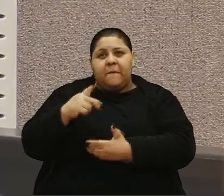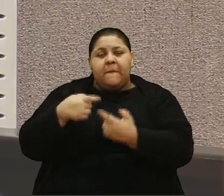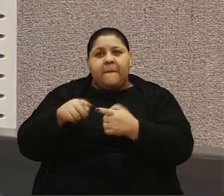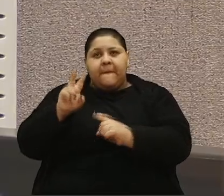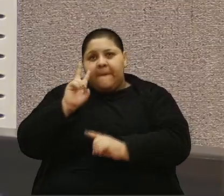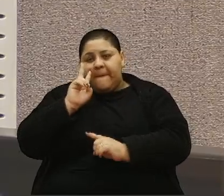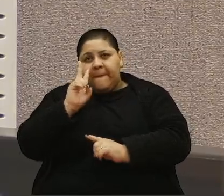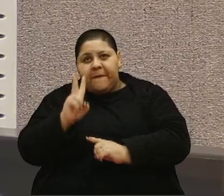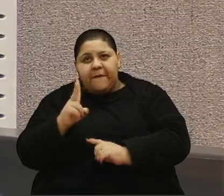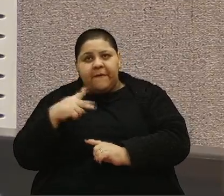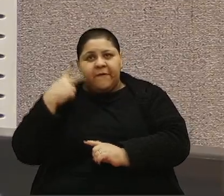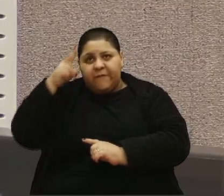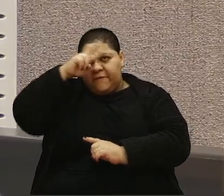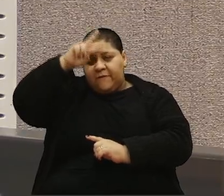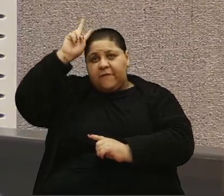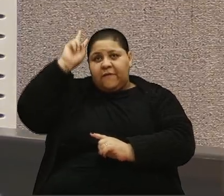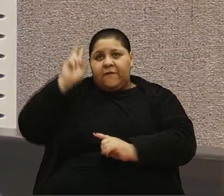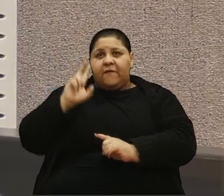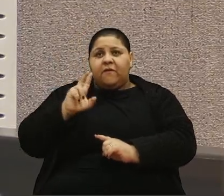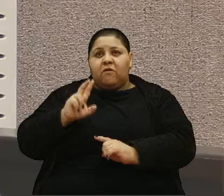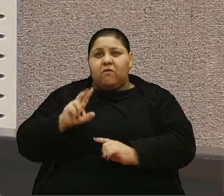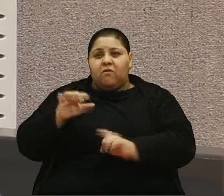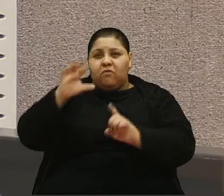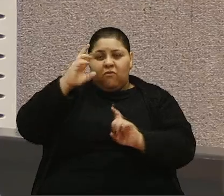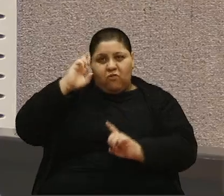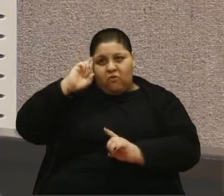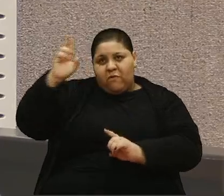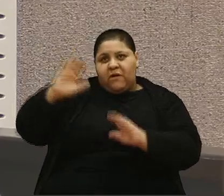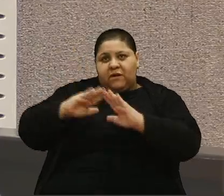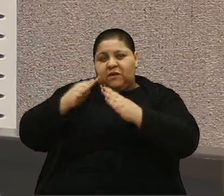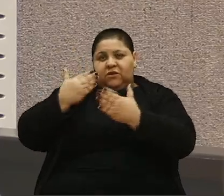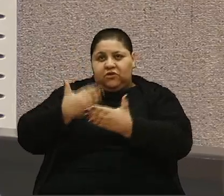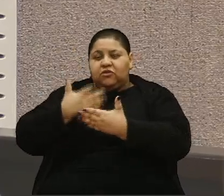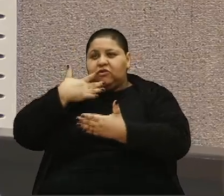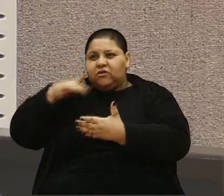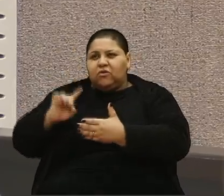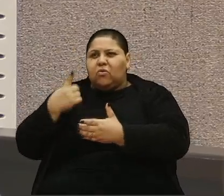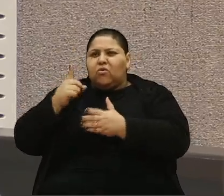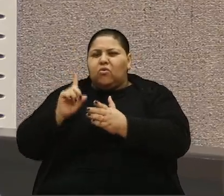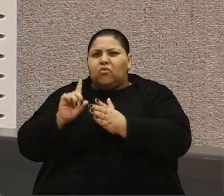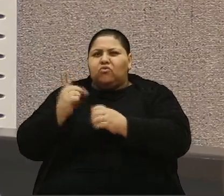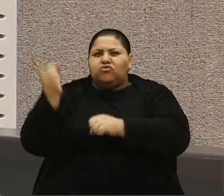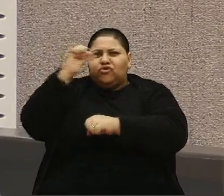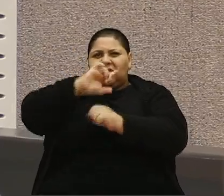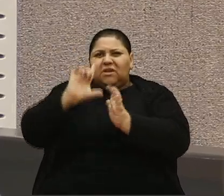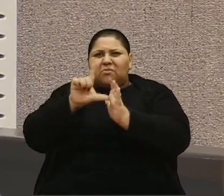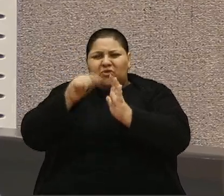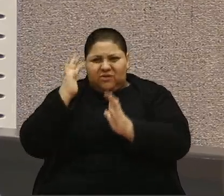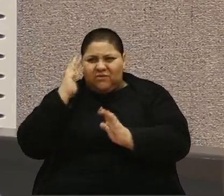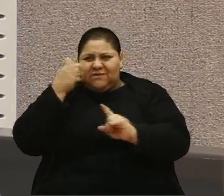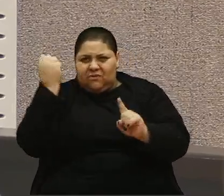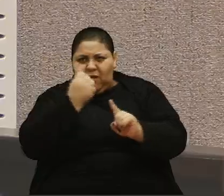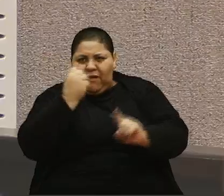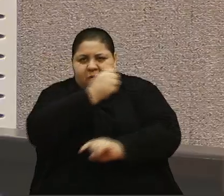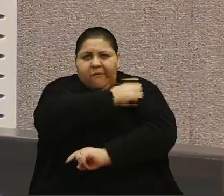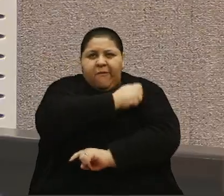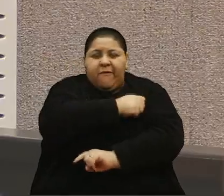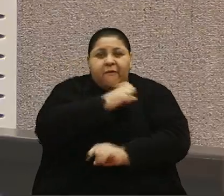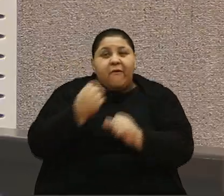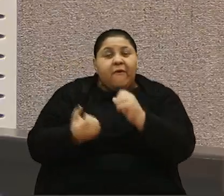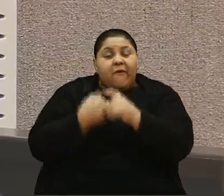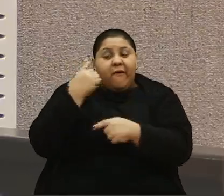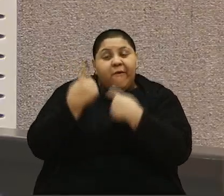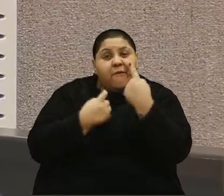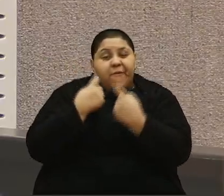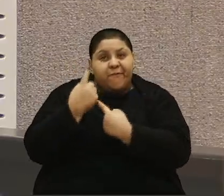o vereador Edson essa semana, uma proprietária de uma escola infantil, um dia depois daquele fato terrível que aconteceu na nossa cidade, de agressão ao aluno, surge uma preocupação,